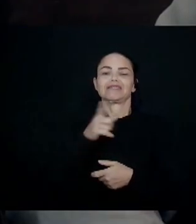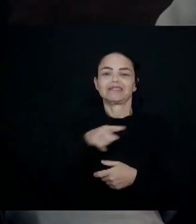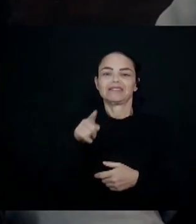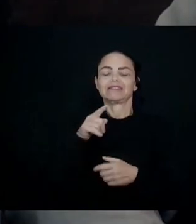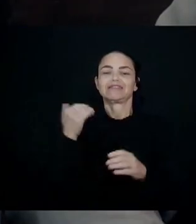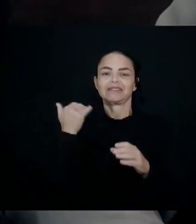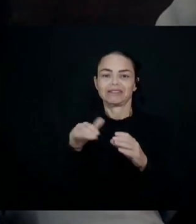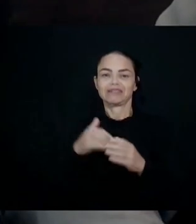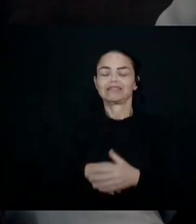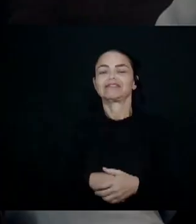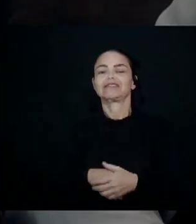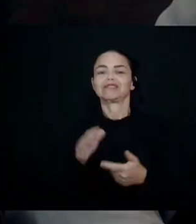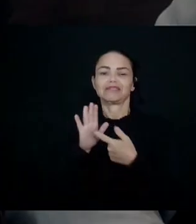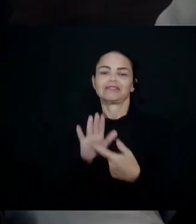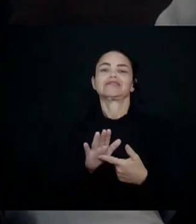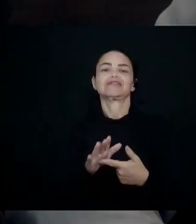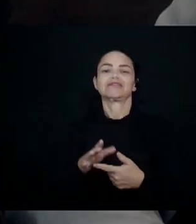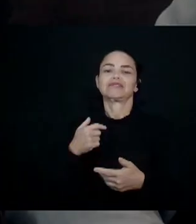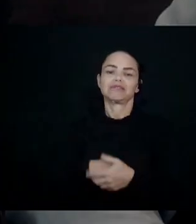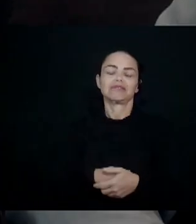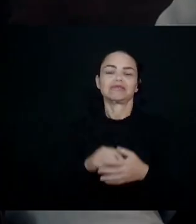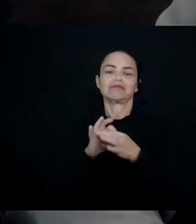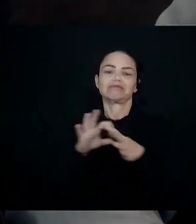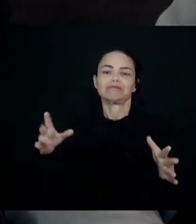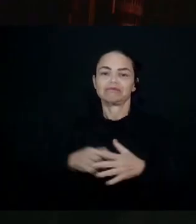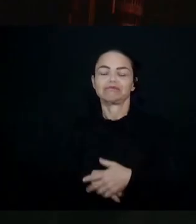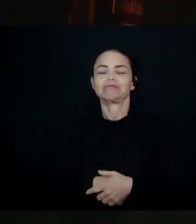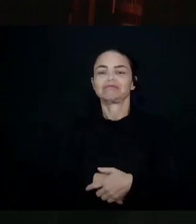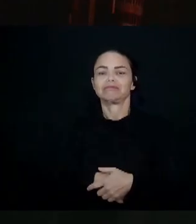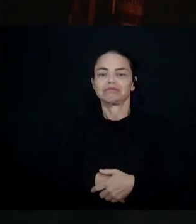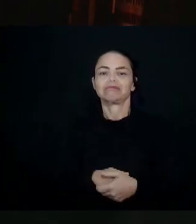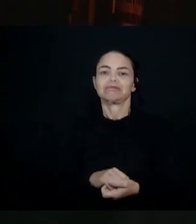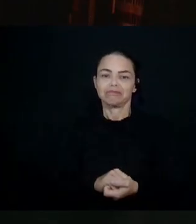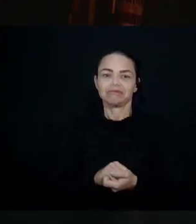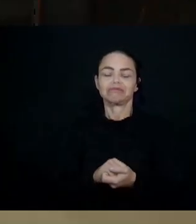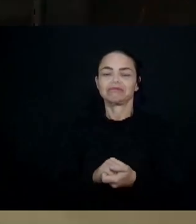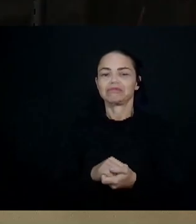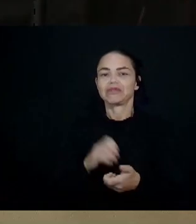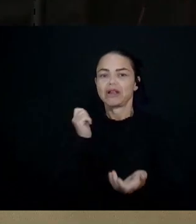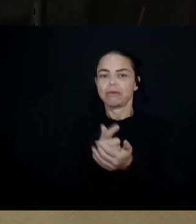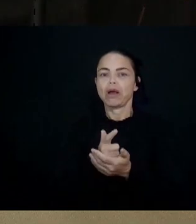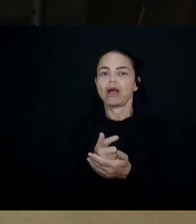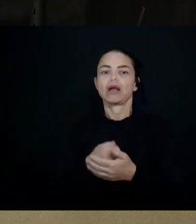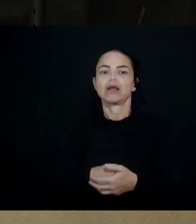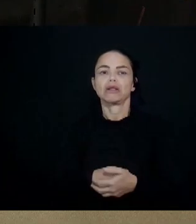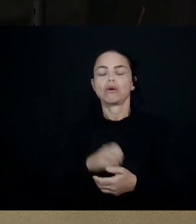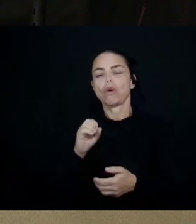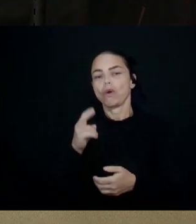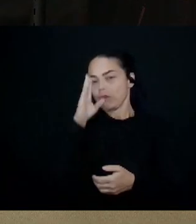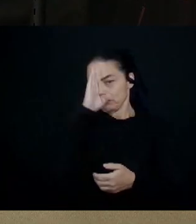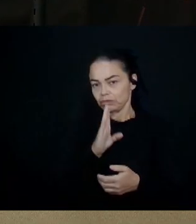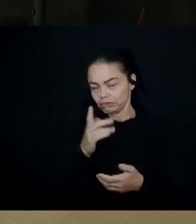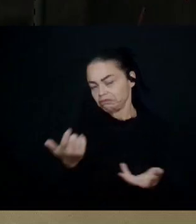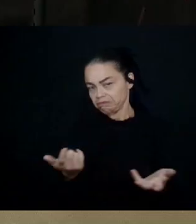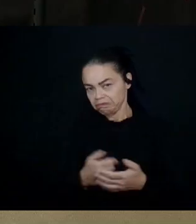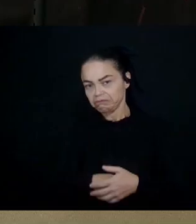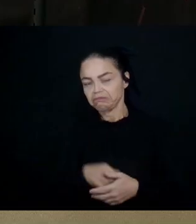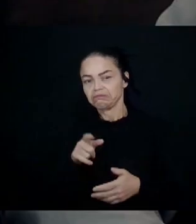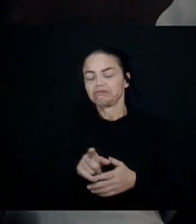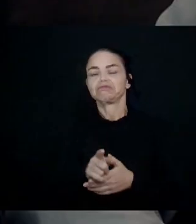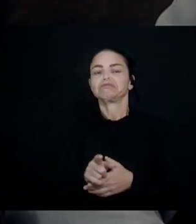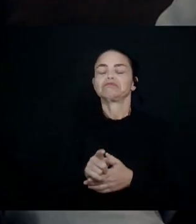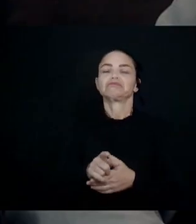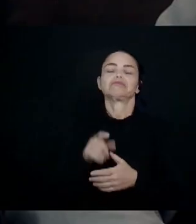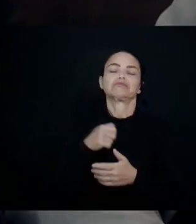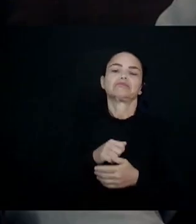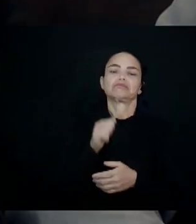mostrar quando vai estar lá na Apple Store para você baixar. É pago ou é gratuito? É gratuito, o aplicativo inteiro ele